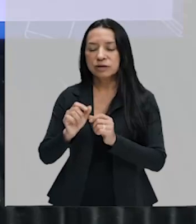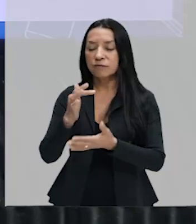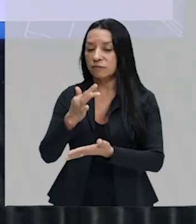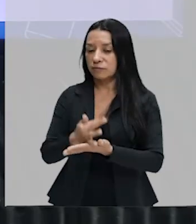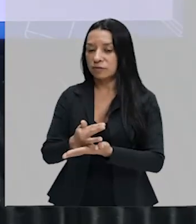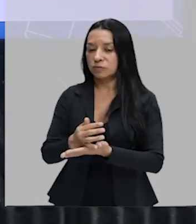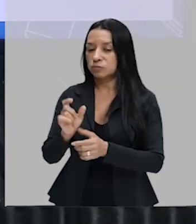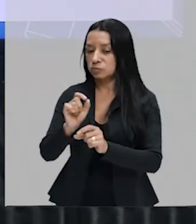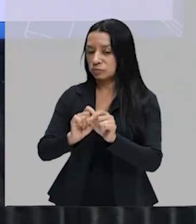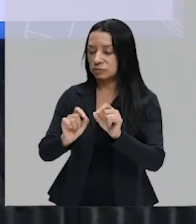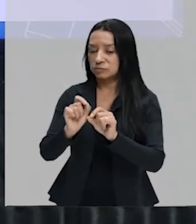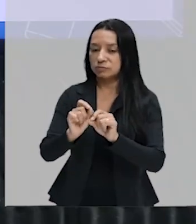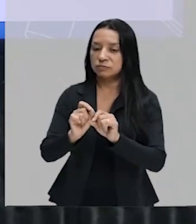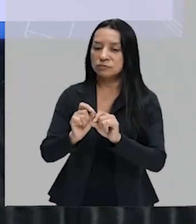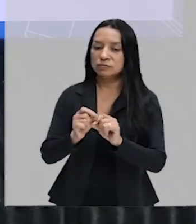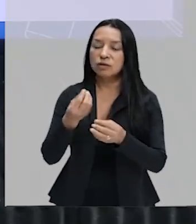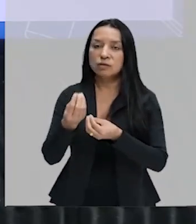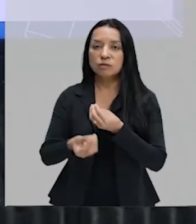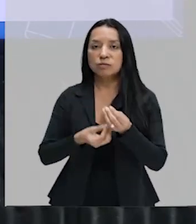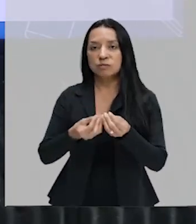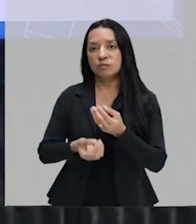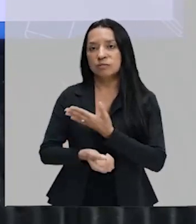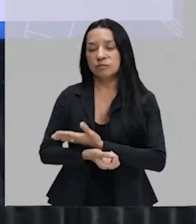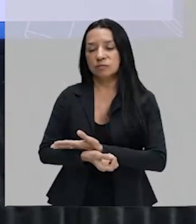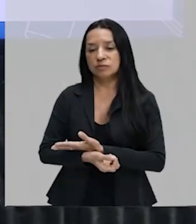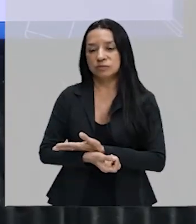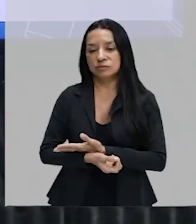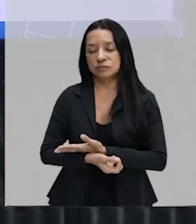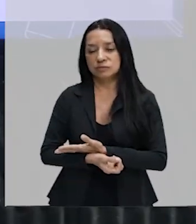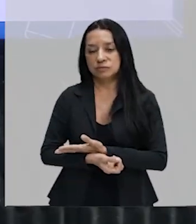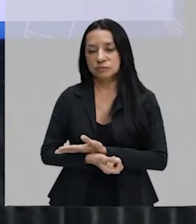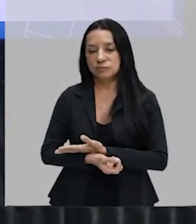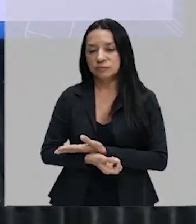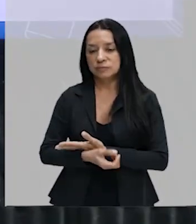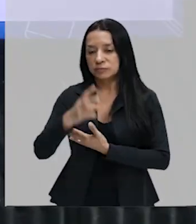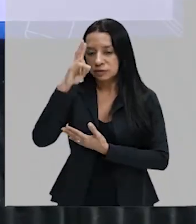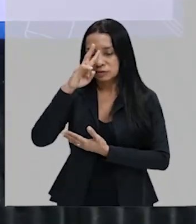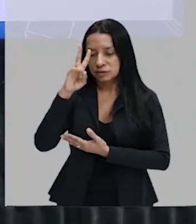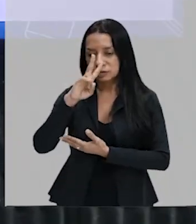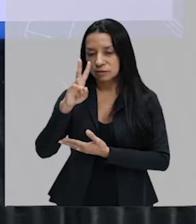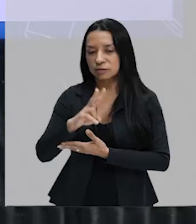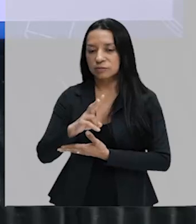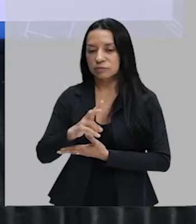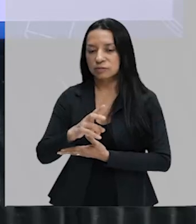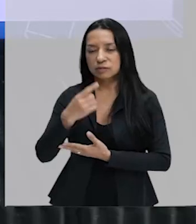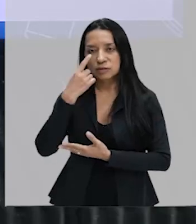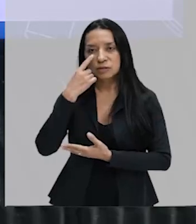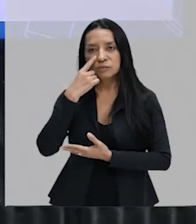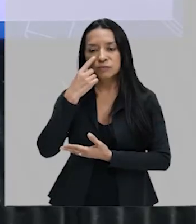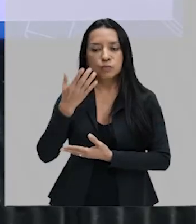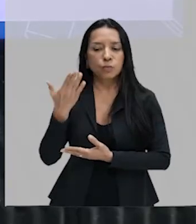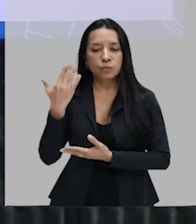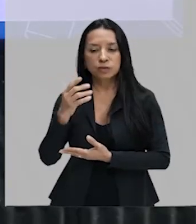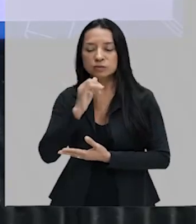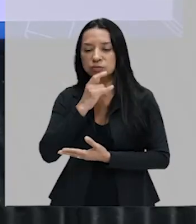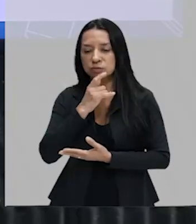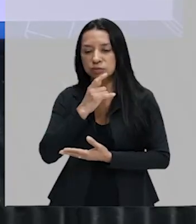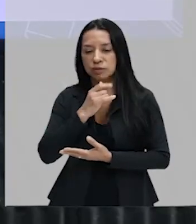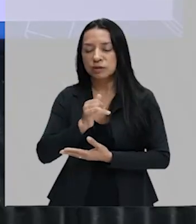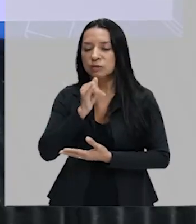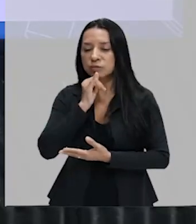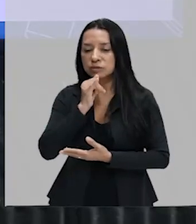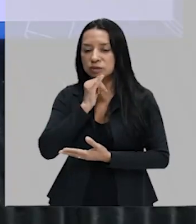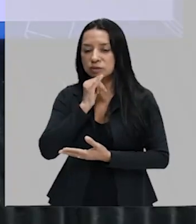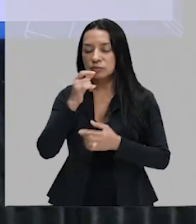Bom, como aqui está dizendo, né? Lembra que a gente acabou de ver um exemplo, né? Onde